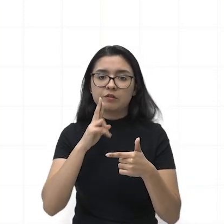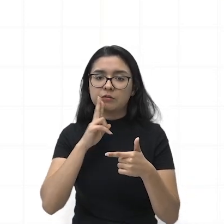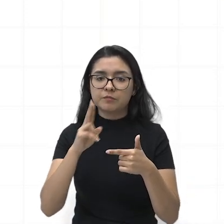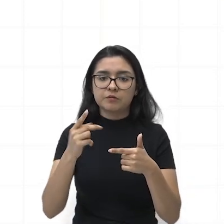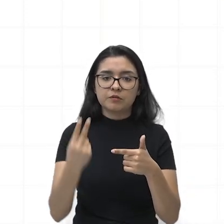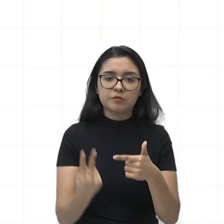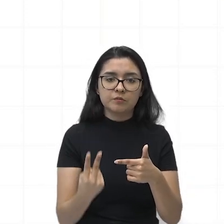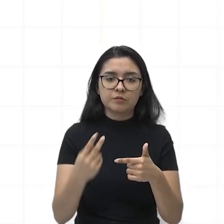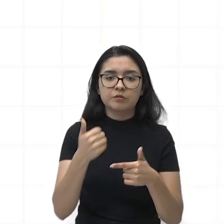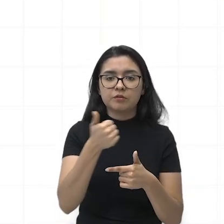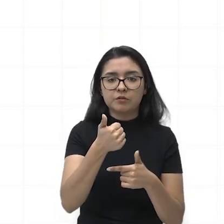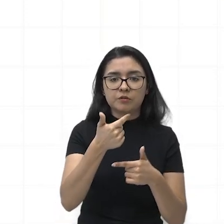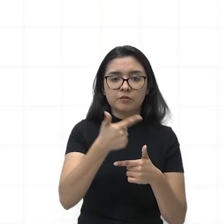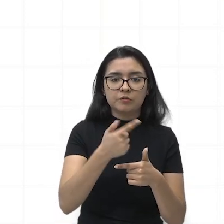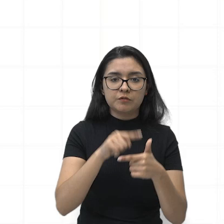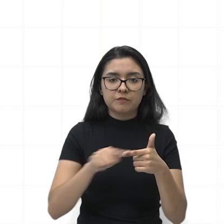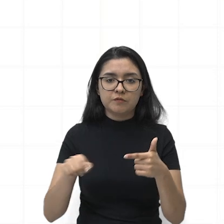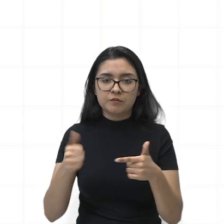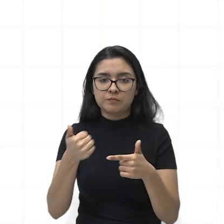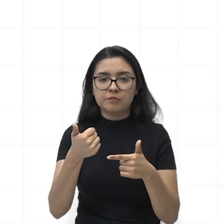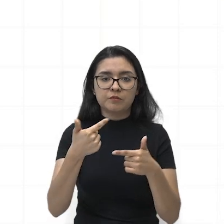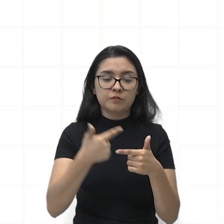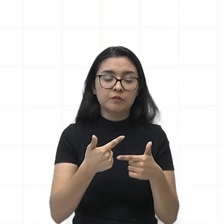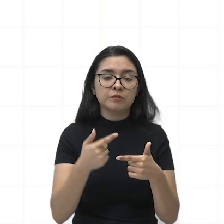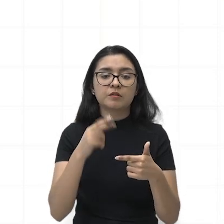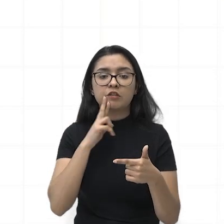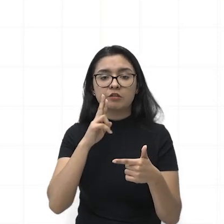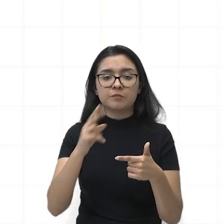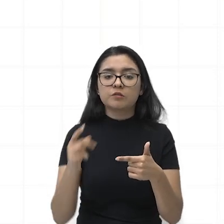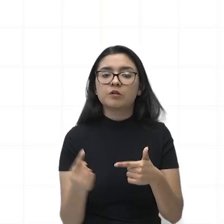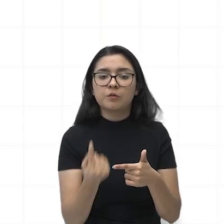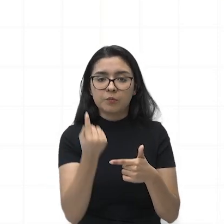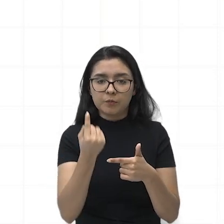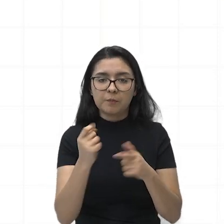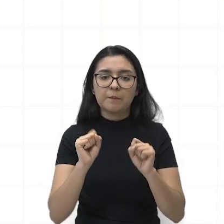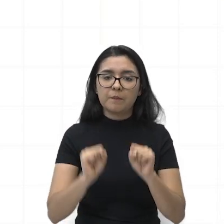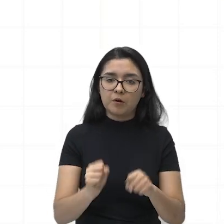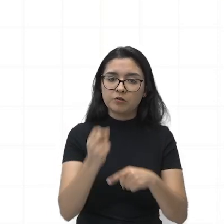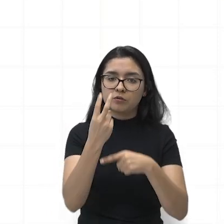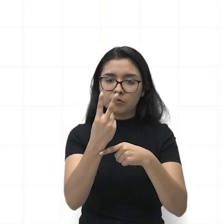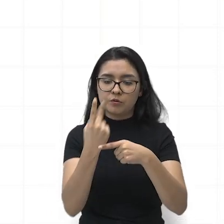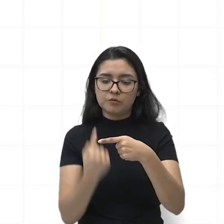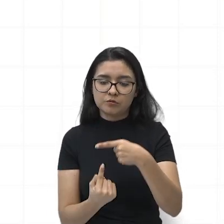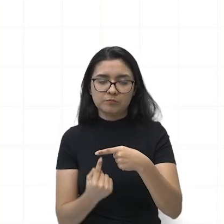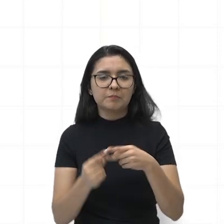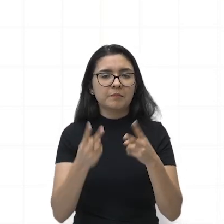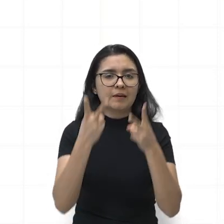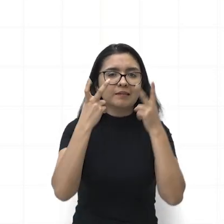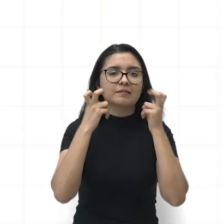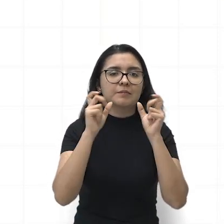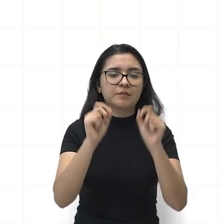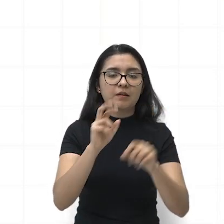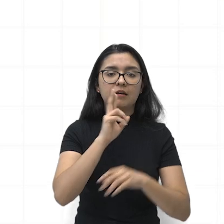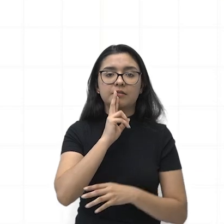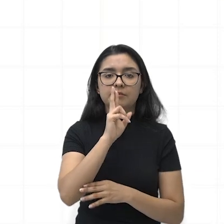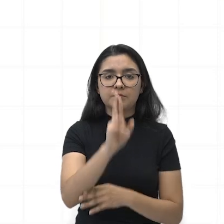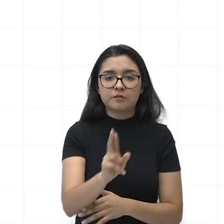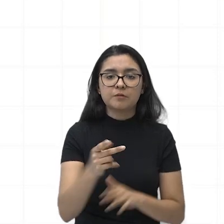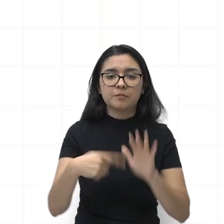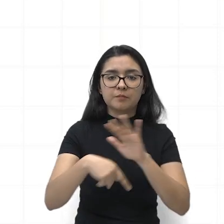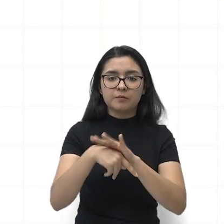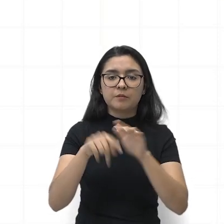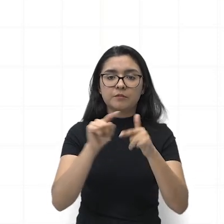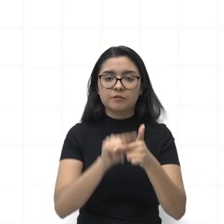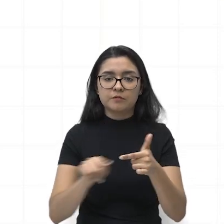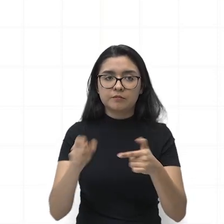por 2 é 1, que a gente, se quisermos colocar, a gente escreve esse 1. Perceba aqui a resposta da